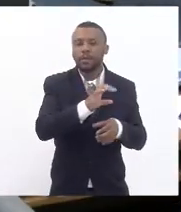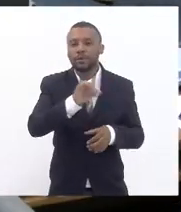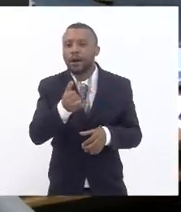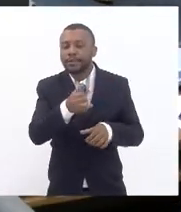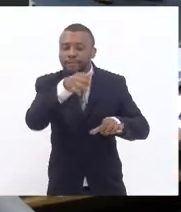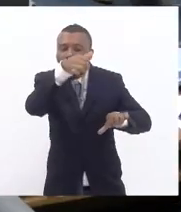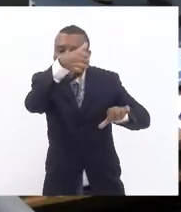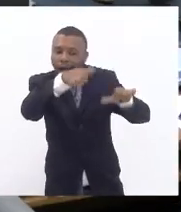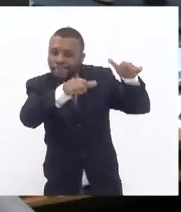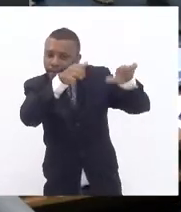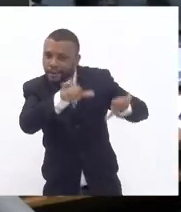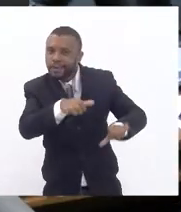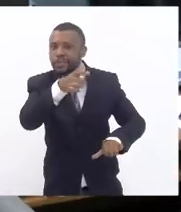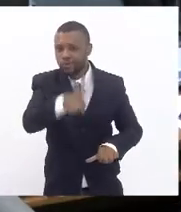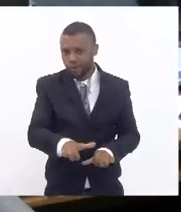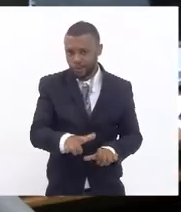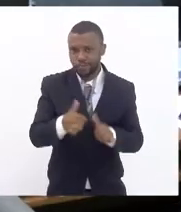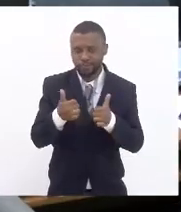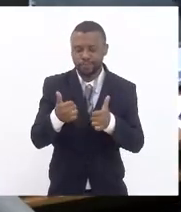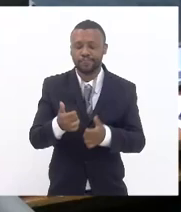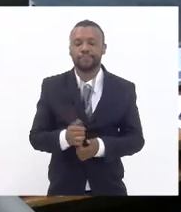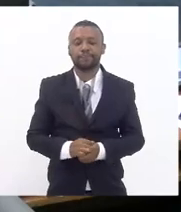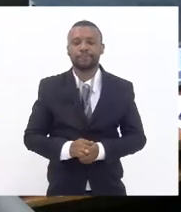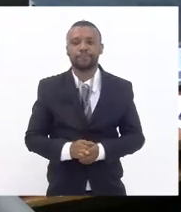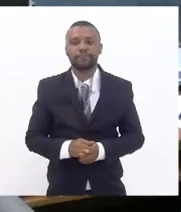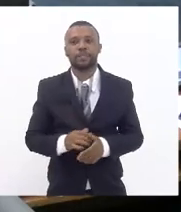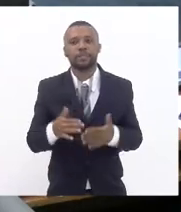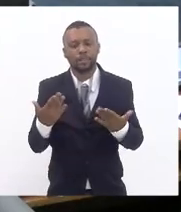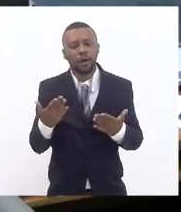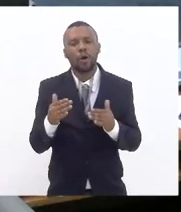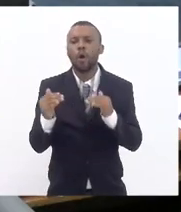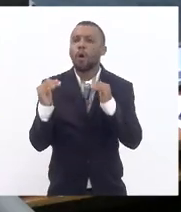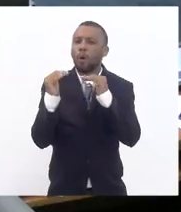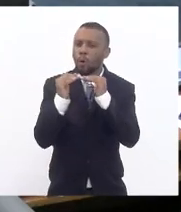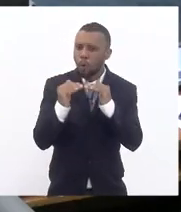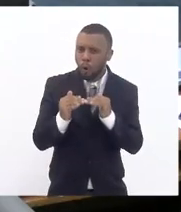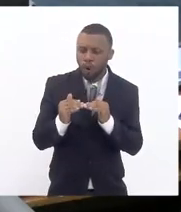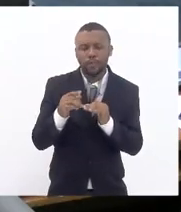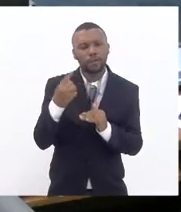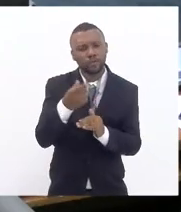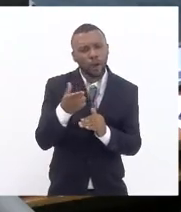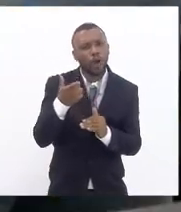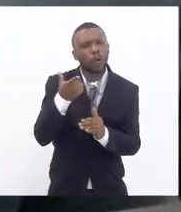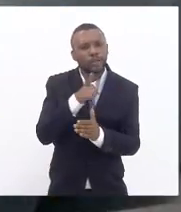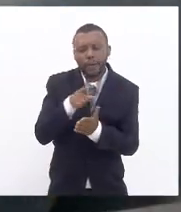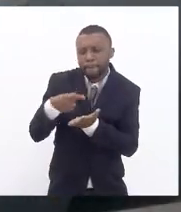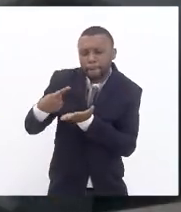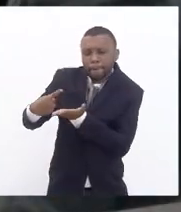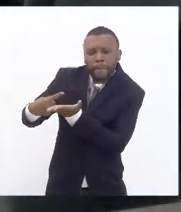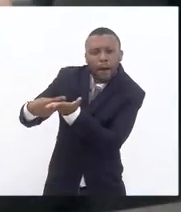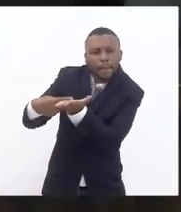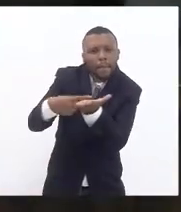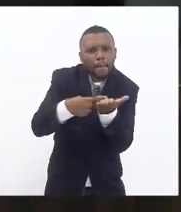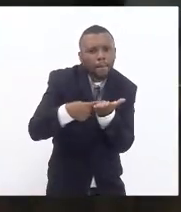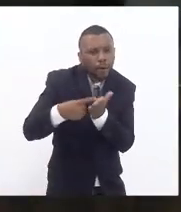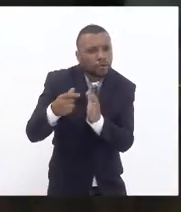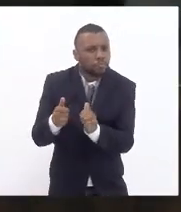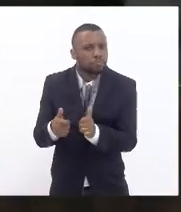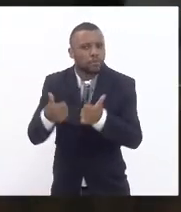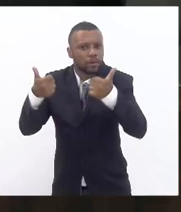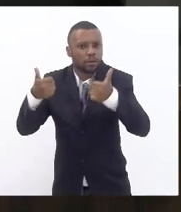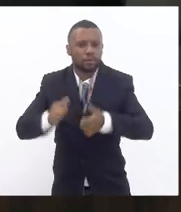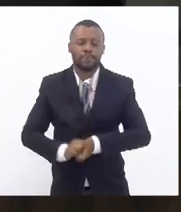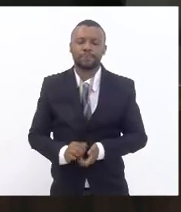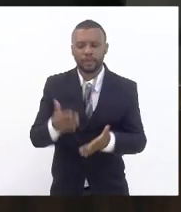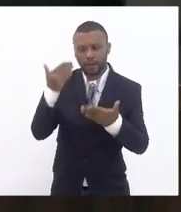Com a palavra, deputado Jari. Senhor presidente, sendo assim, eu concordo, para que possamos chegar na melhor conclusão. Obrigado, deputado Jari.